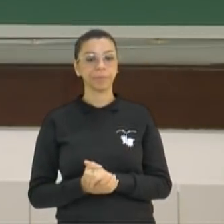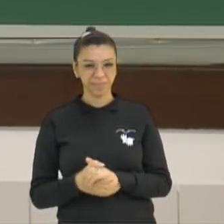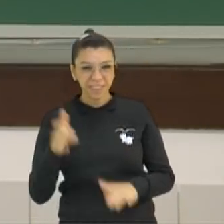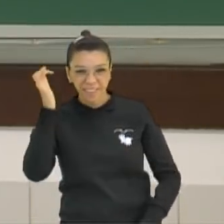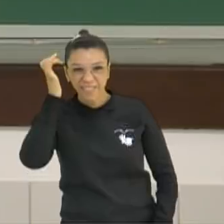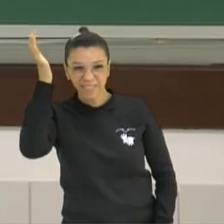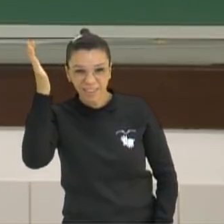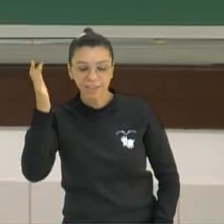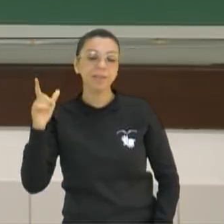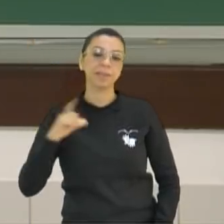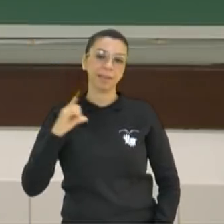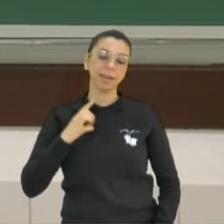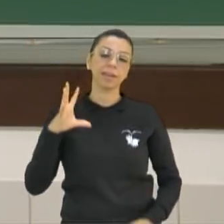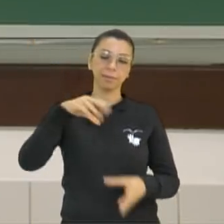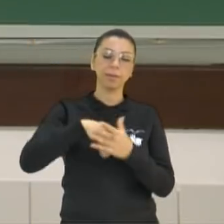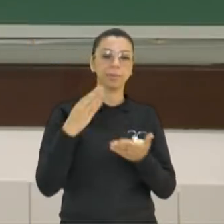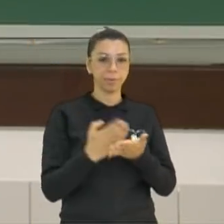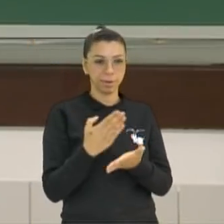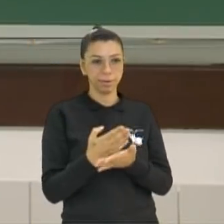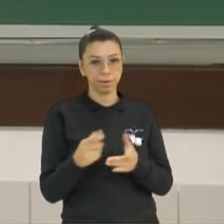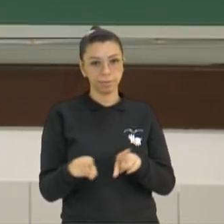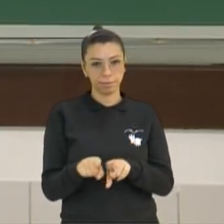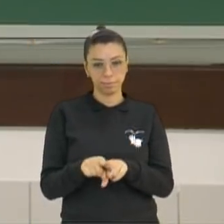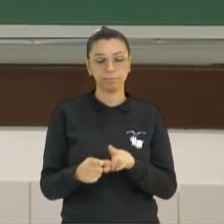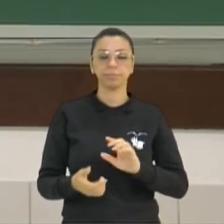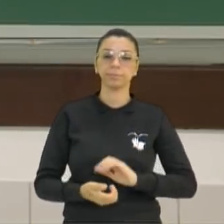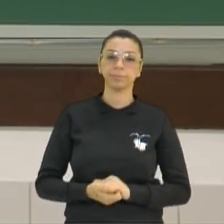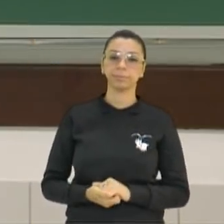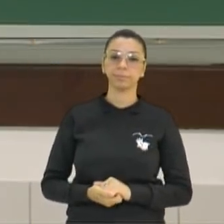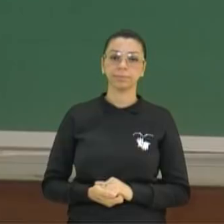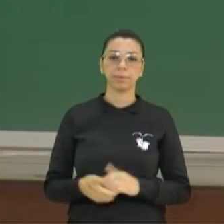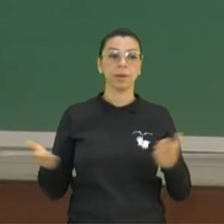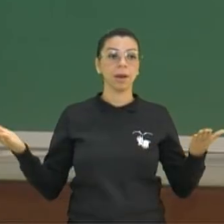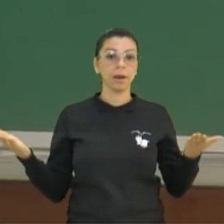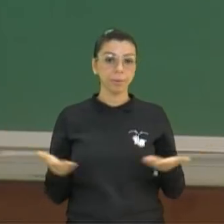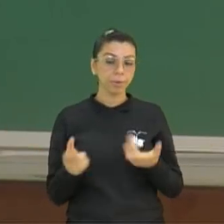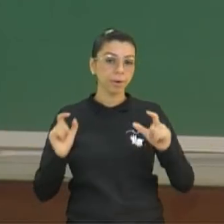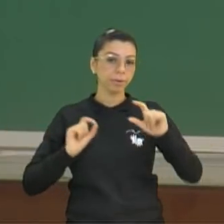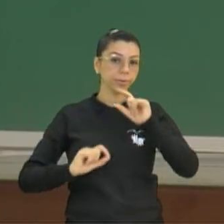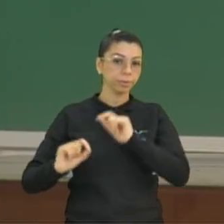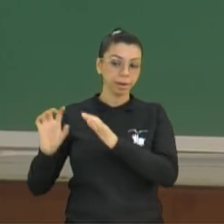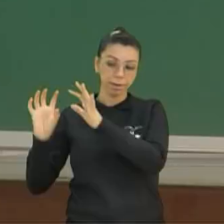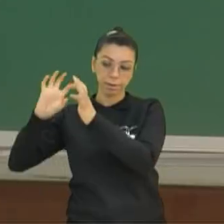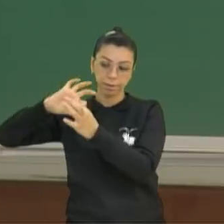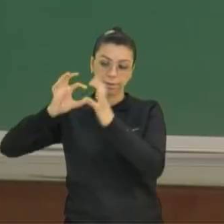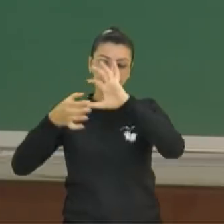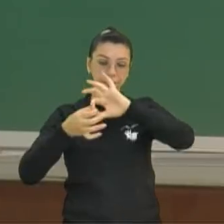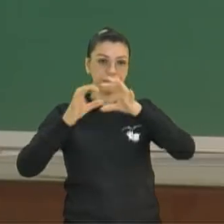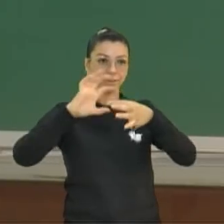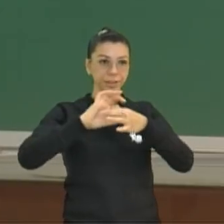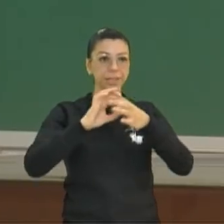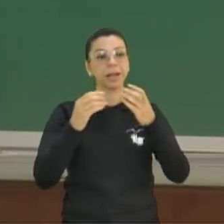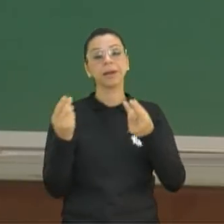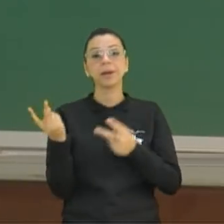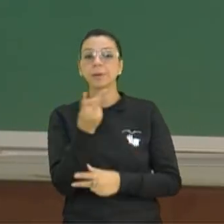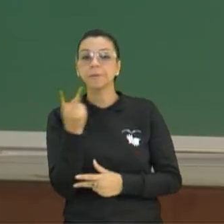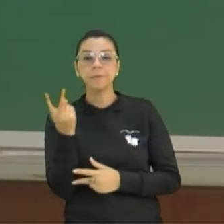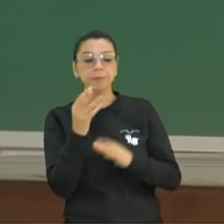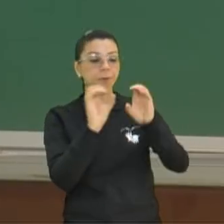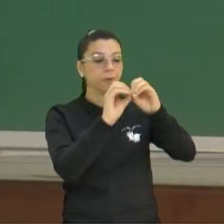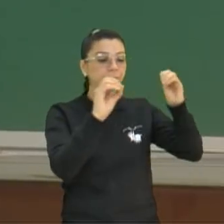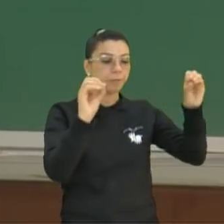também tem no seu caderno. Então, vamos lá. Agora, a gente vai unir as duas sentenças. Como é que a gente faz essa